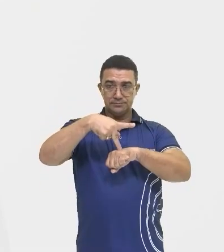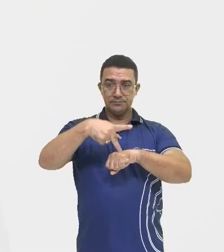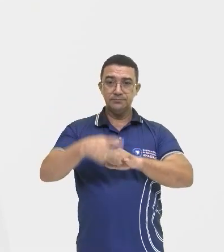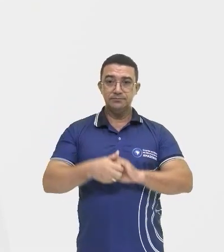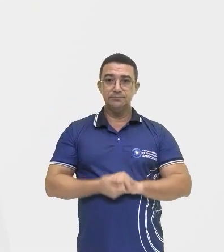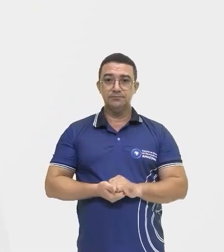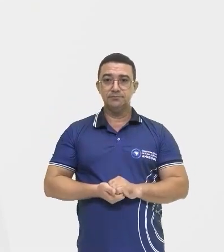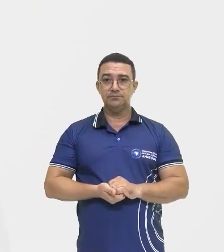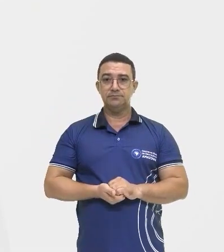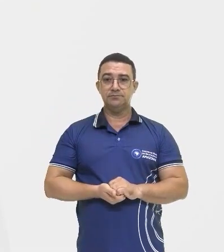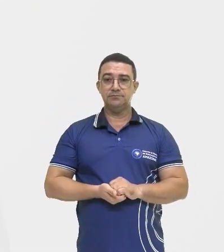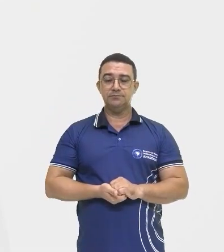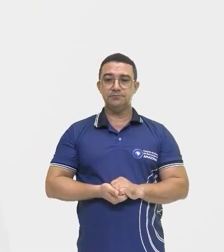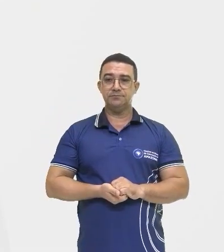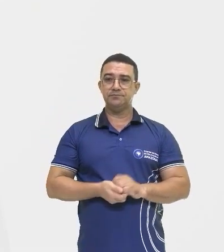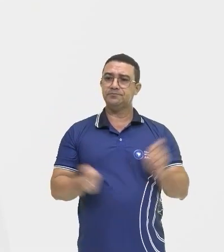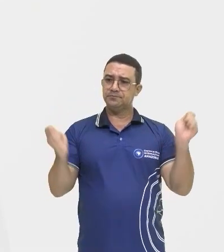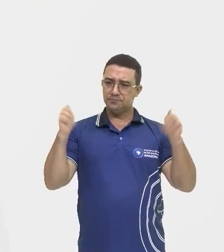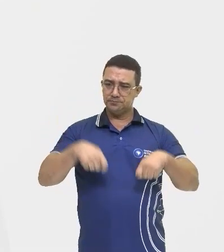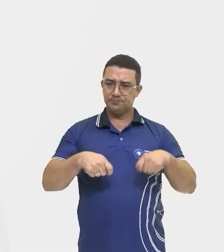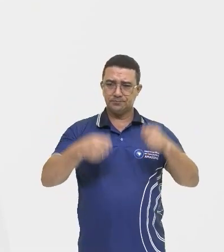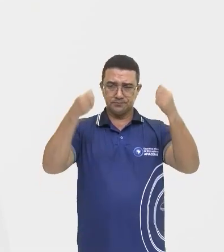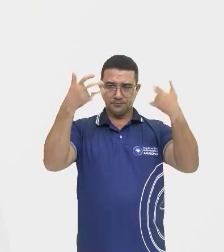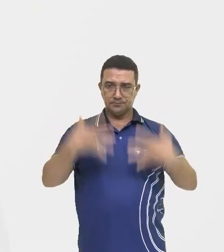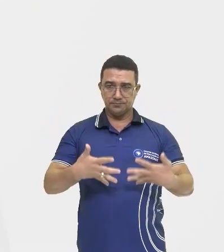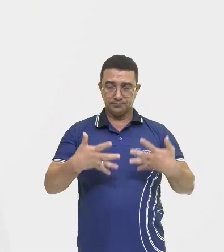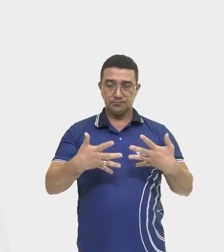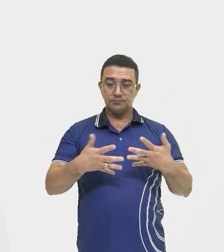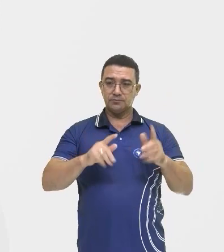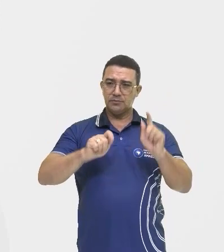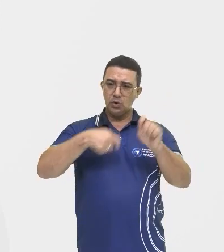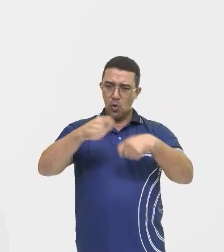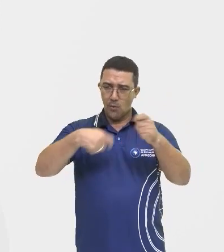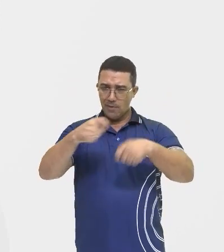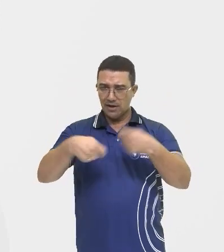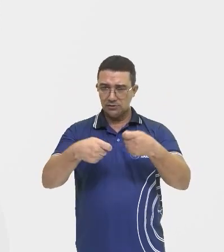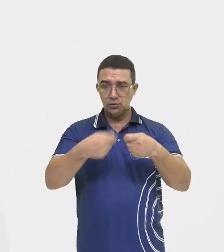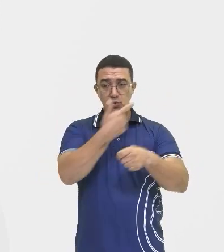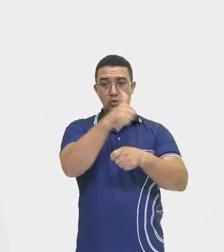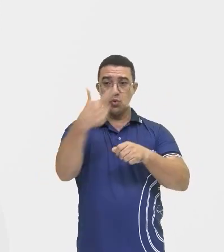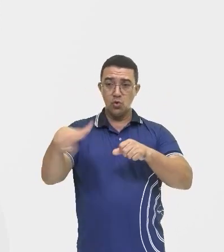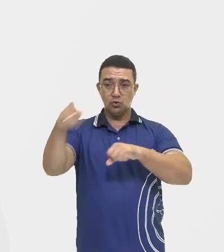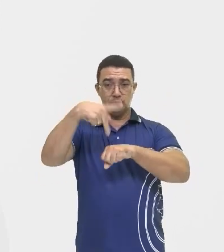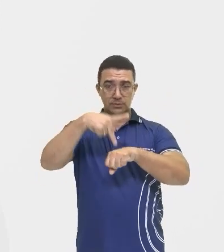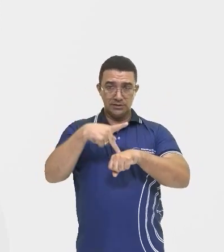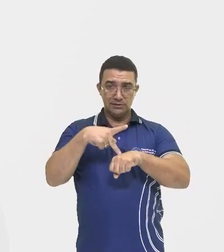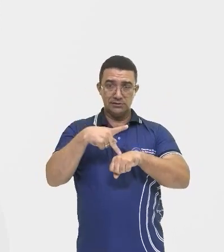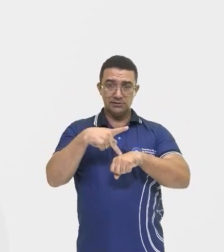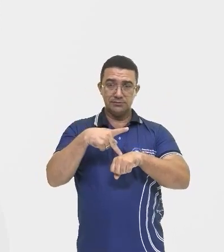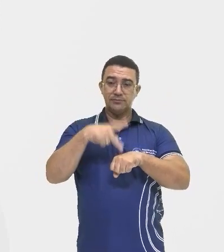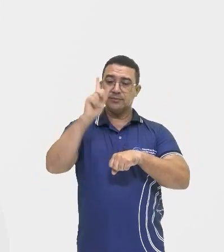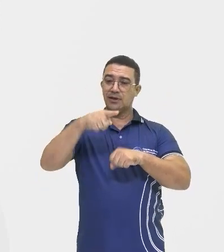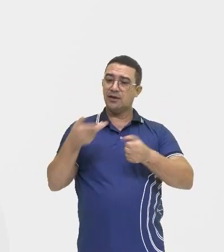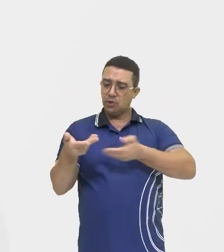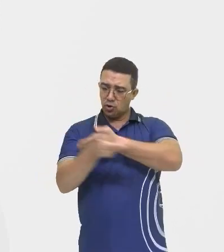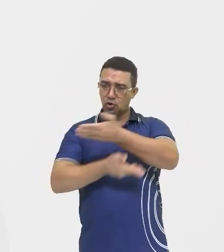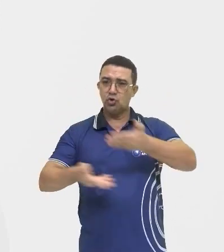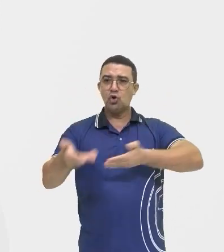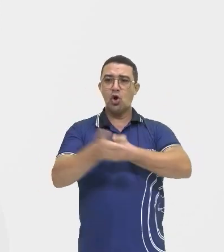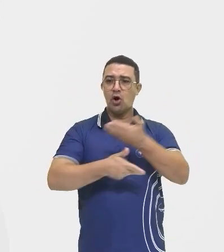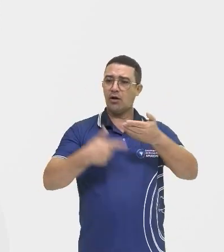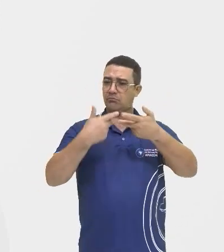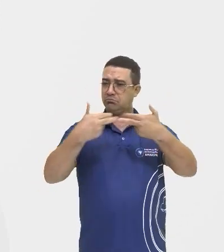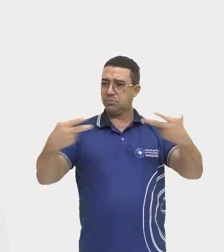Olha só, a gente pode definir o comércio internacional como sendo, turma, a troca de bens,